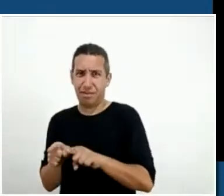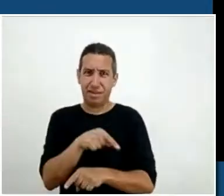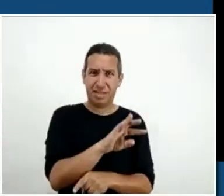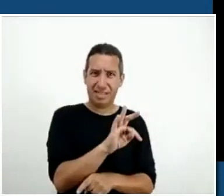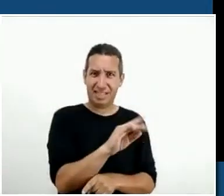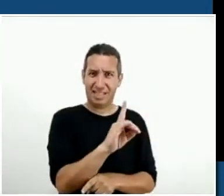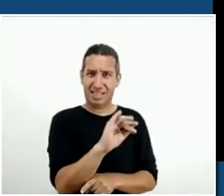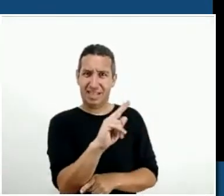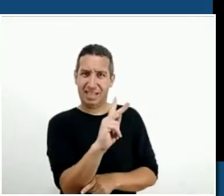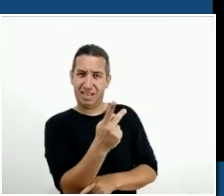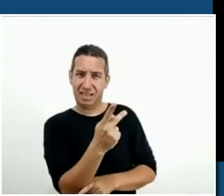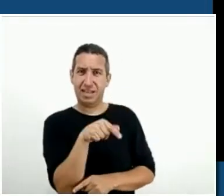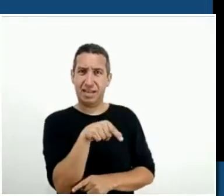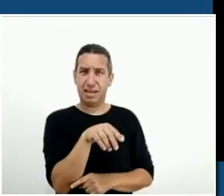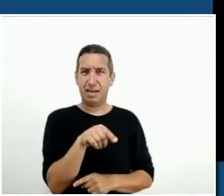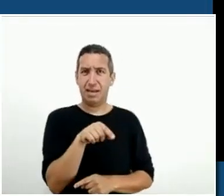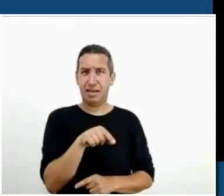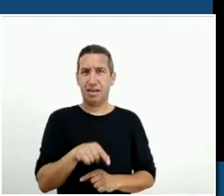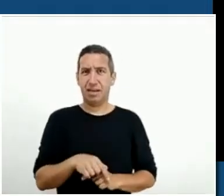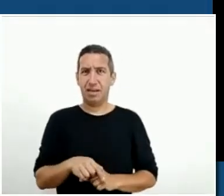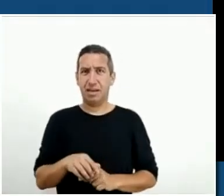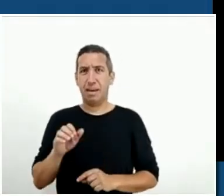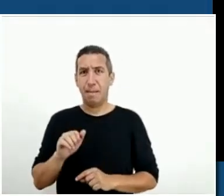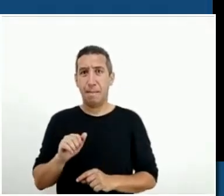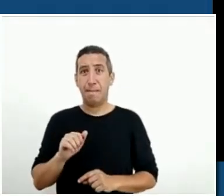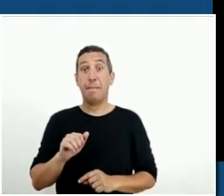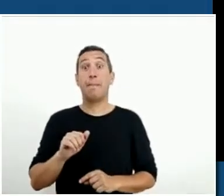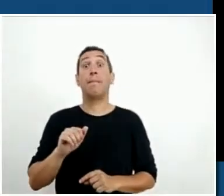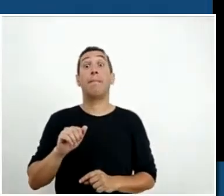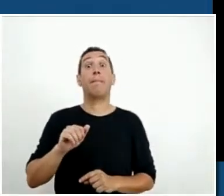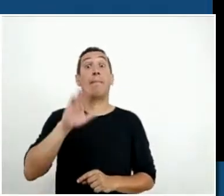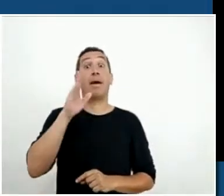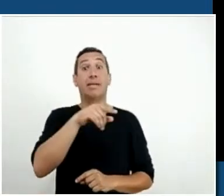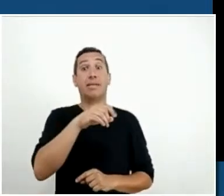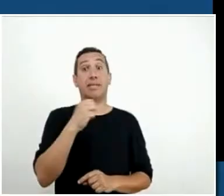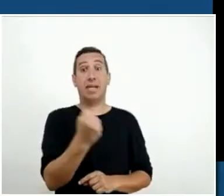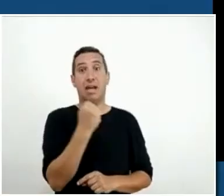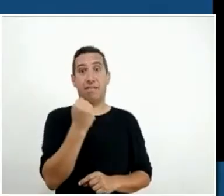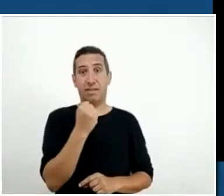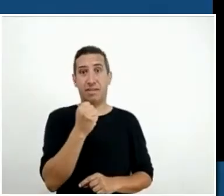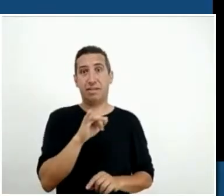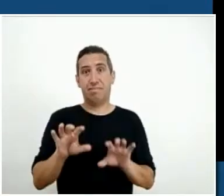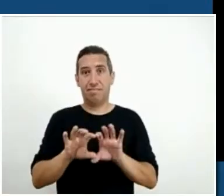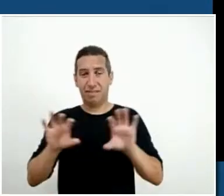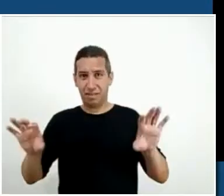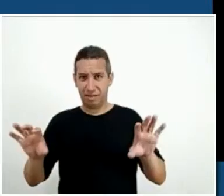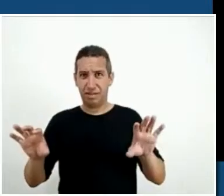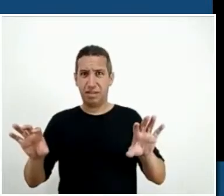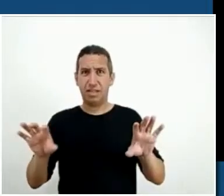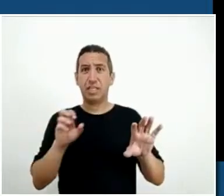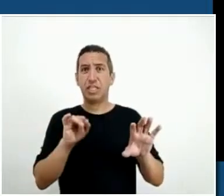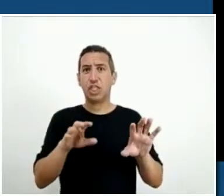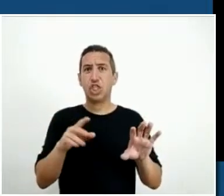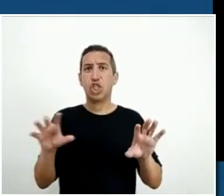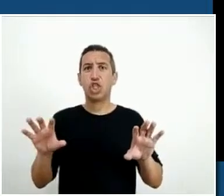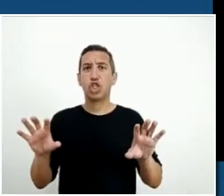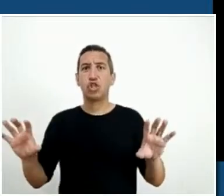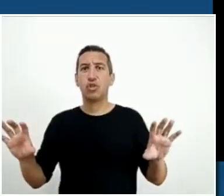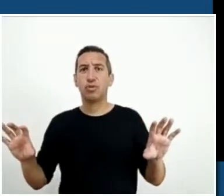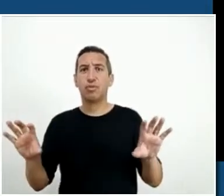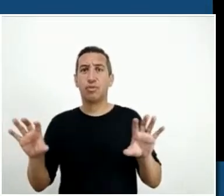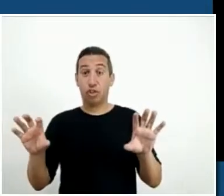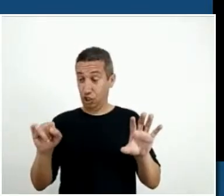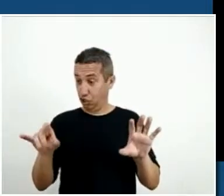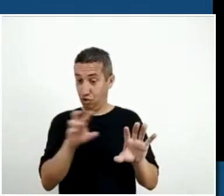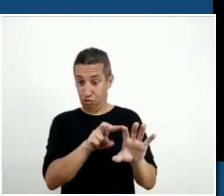do que do TEA isoladamente. E quando eles estão juntos, eles têm um funcionamento cognitivo,